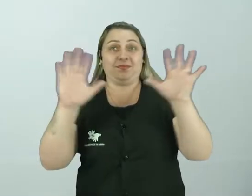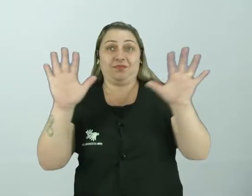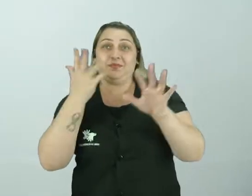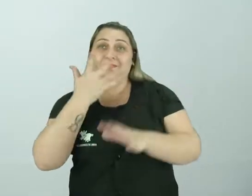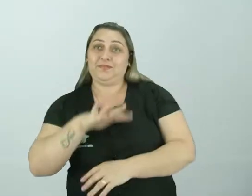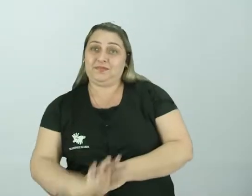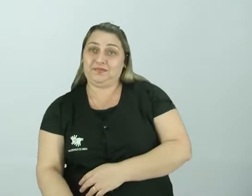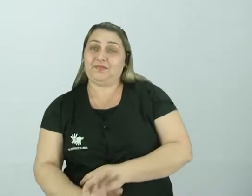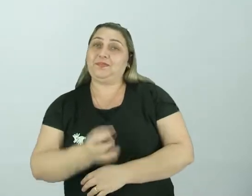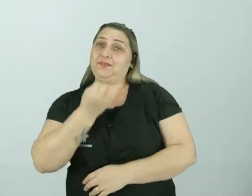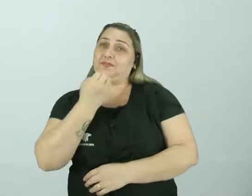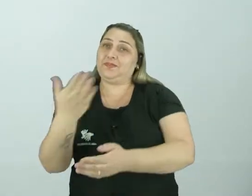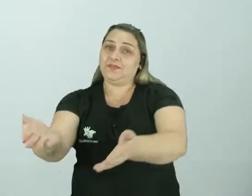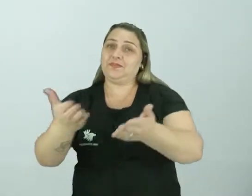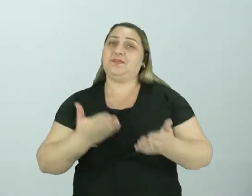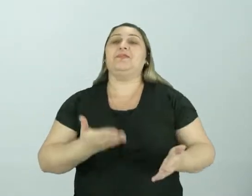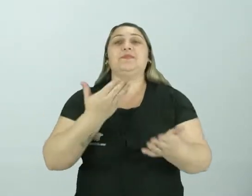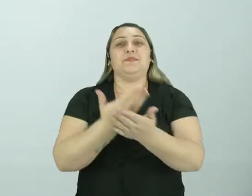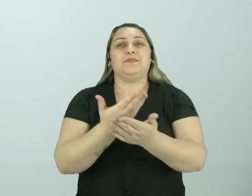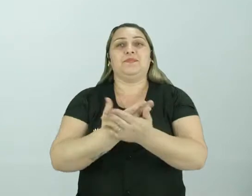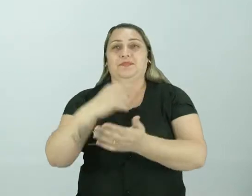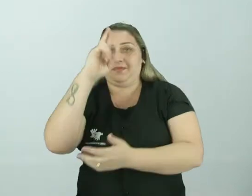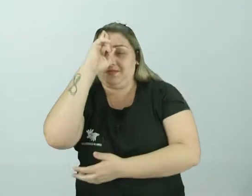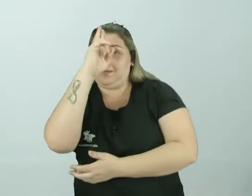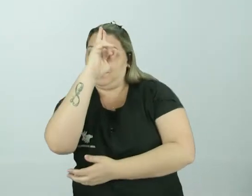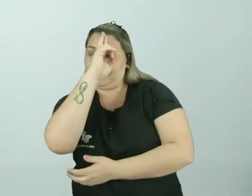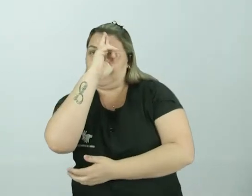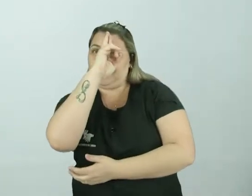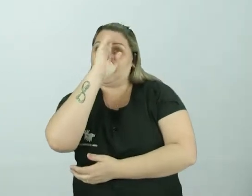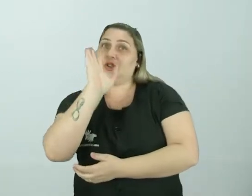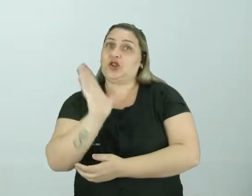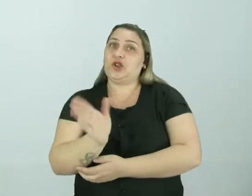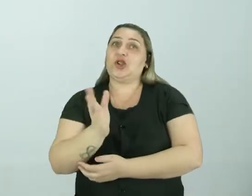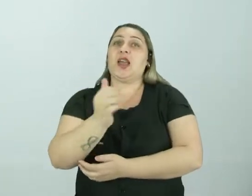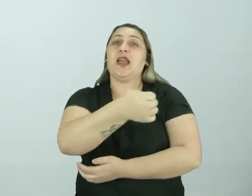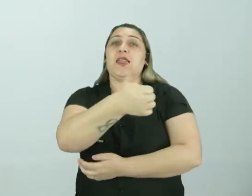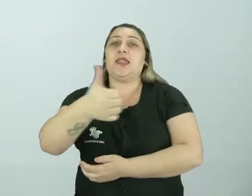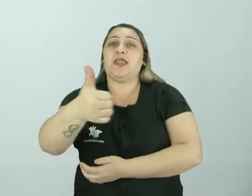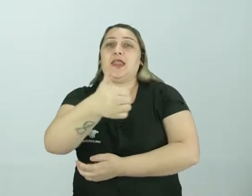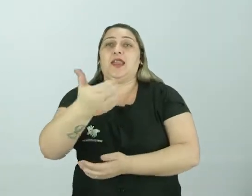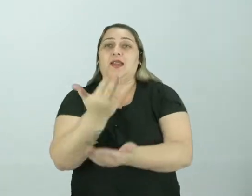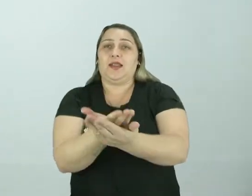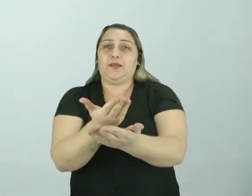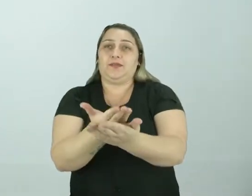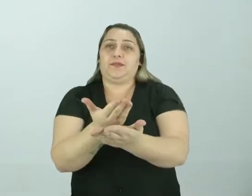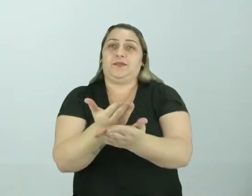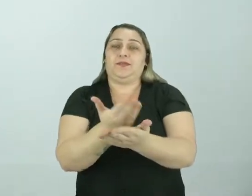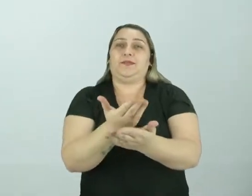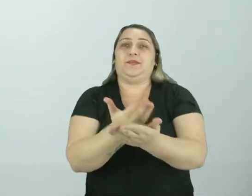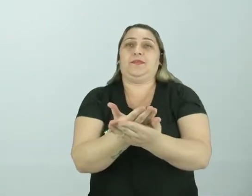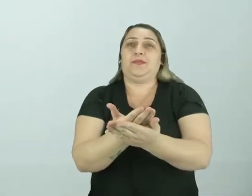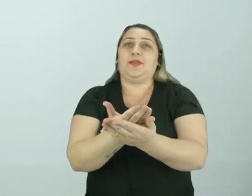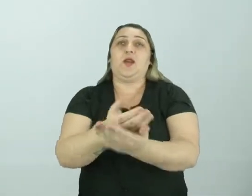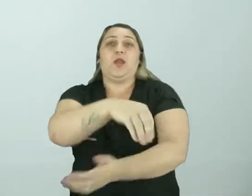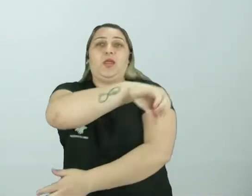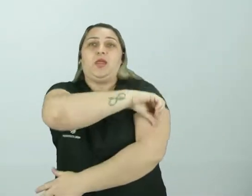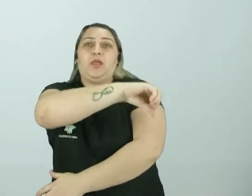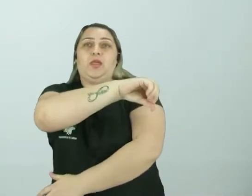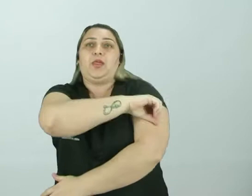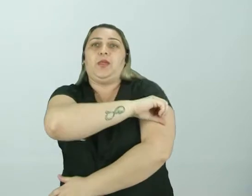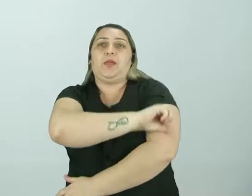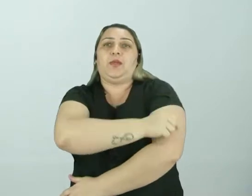Oi, galerinha, sejam muito bem-vindos a mais uma aula de História. Estamos já na nossa 11ª aula para o 9º ano do